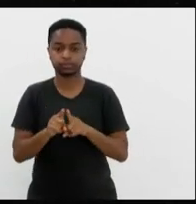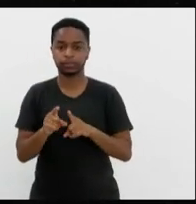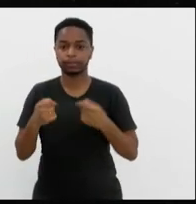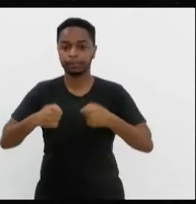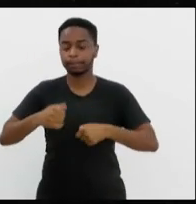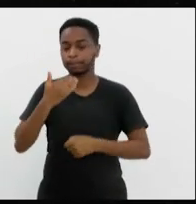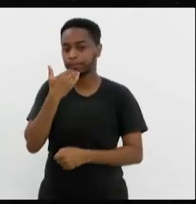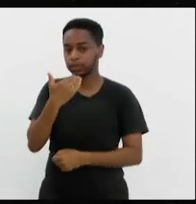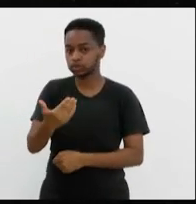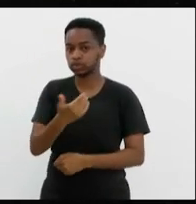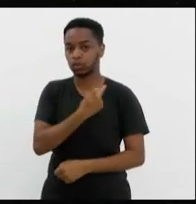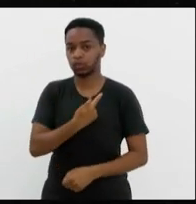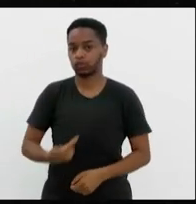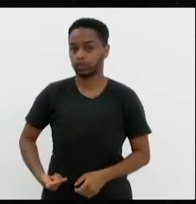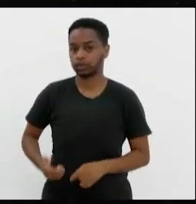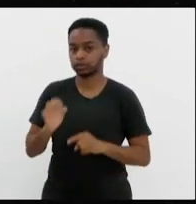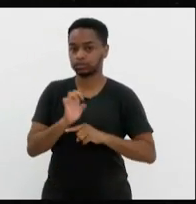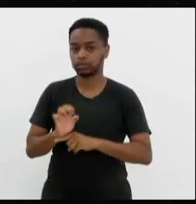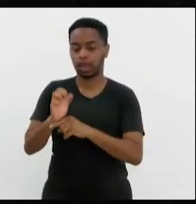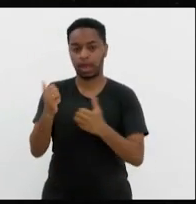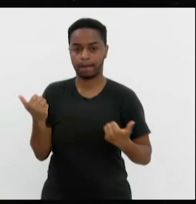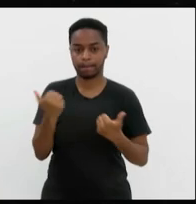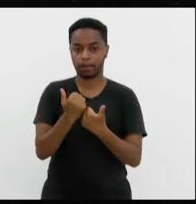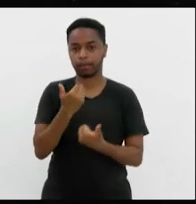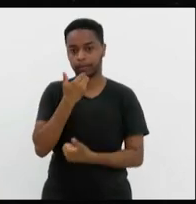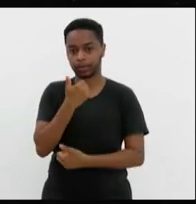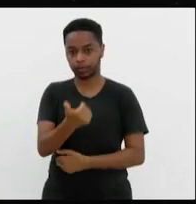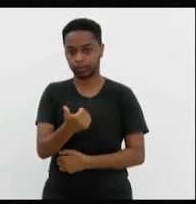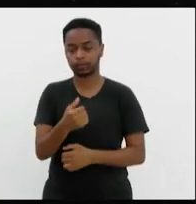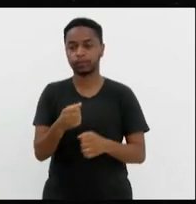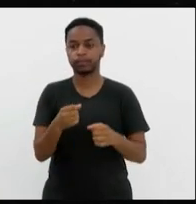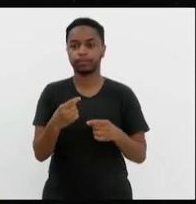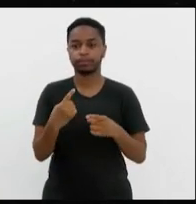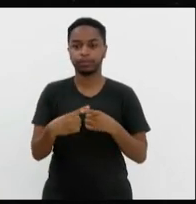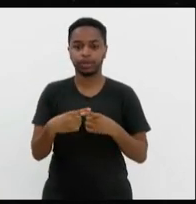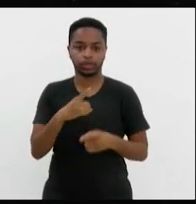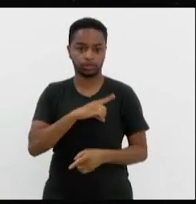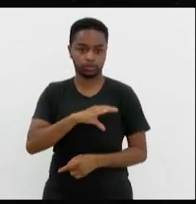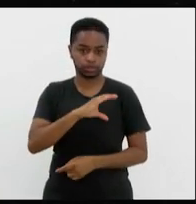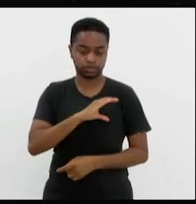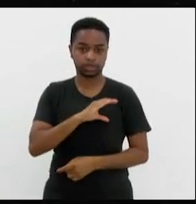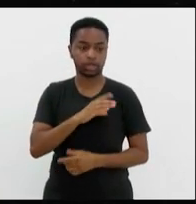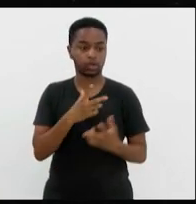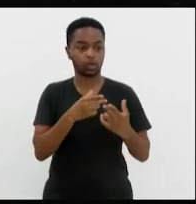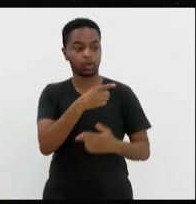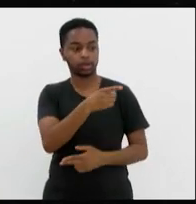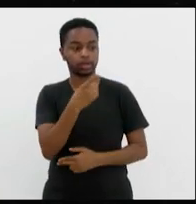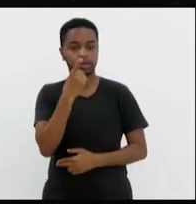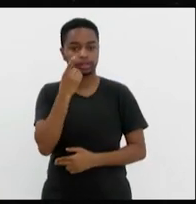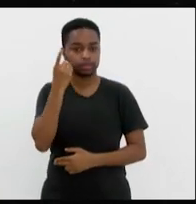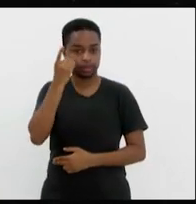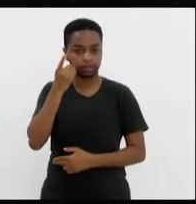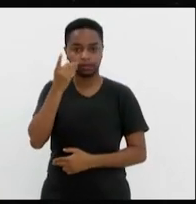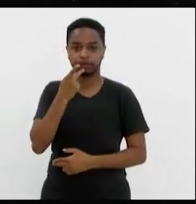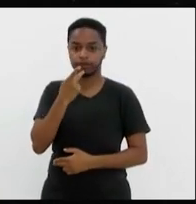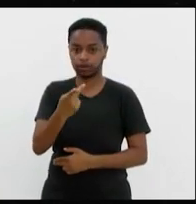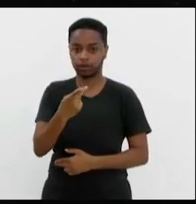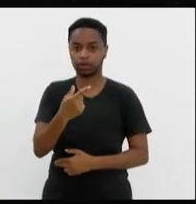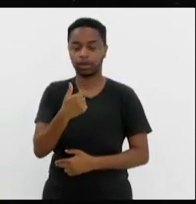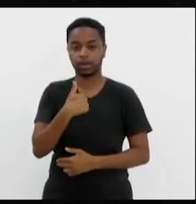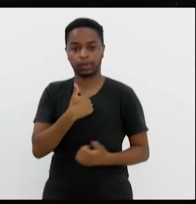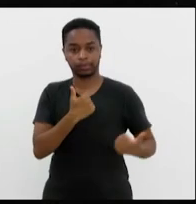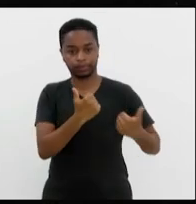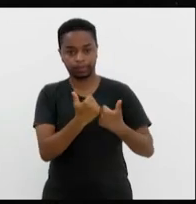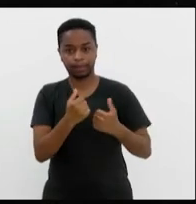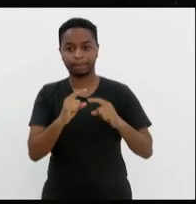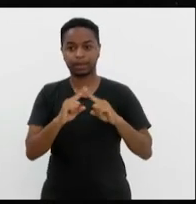do estado que possa dar um suporte maior. Pedi para a cidade do Duque de Caxias, como muito bem colocou, nosso decano aqui, que é minha base eleitoral, mas não